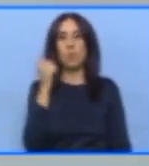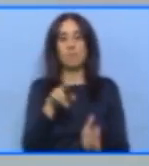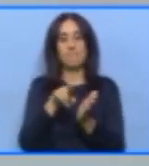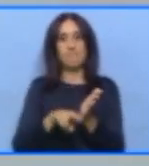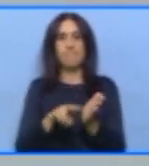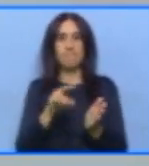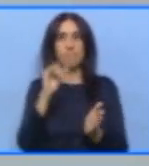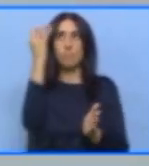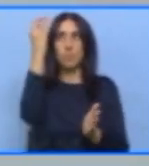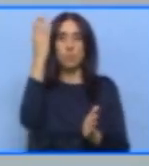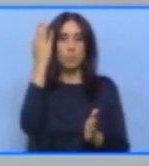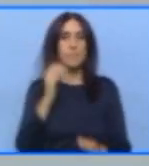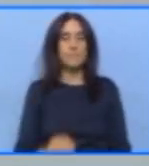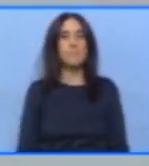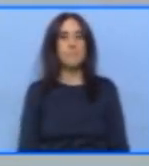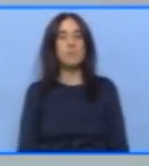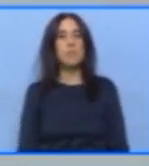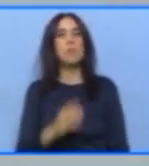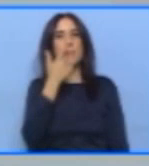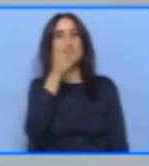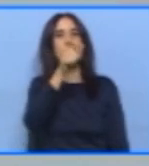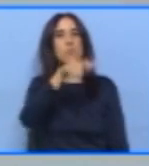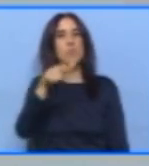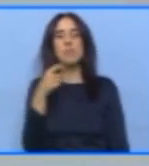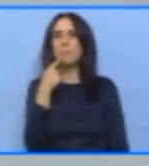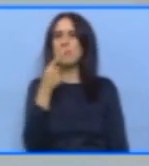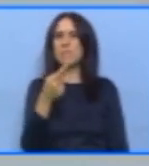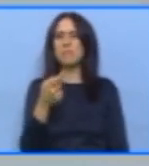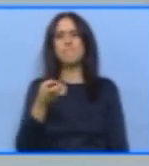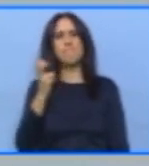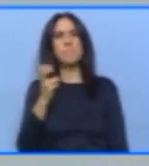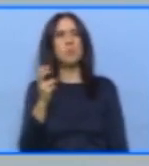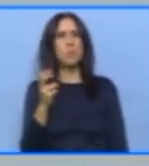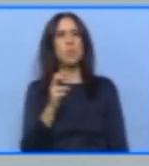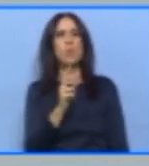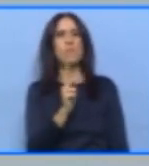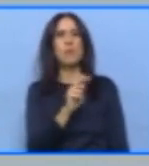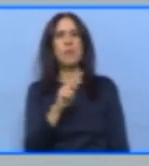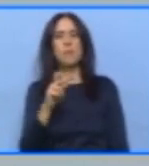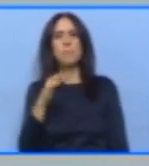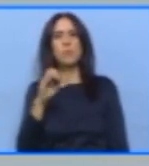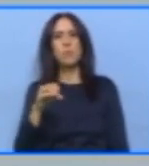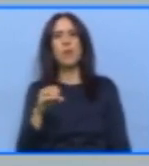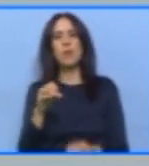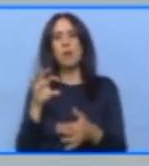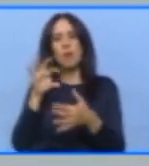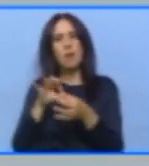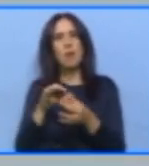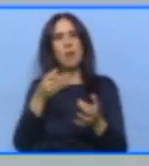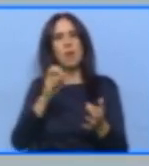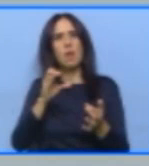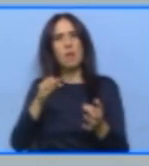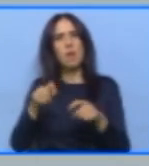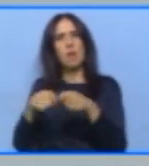Porto, gente que também se atreveu a dizer que o Vieira Pinto era filocomunista. É interessante que o